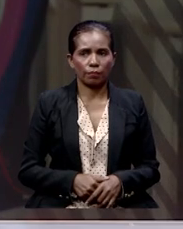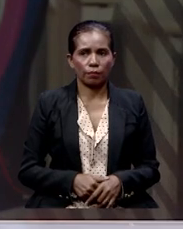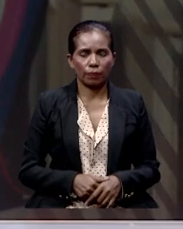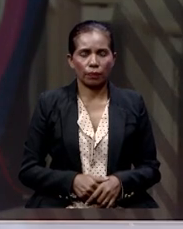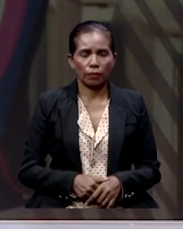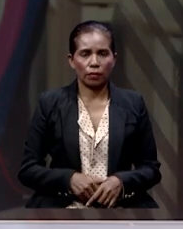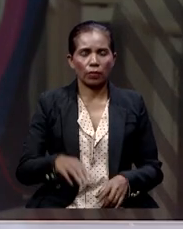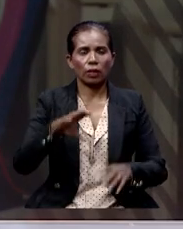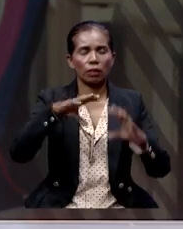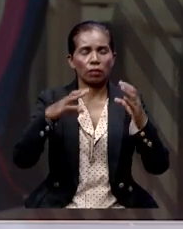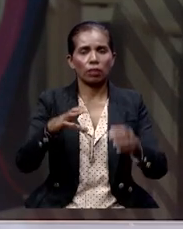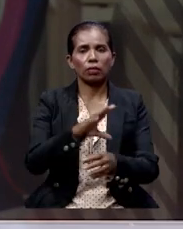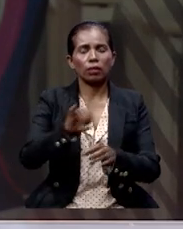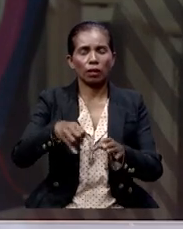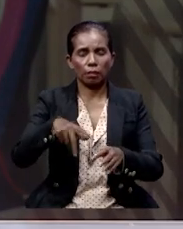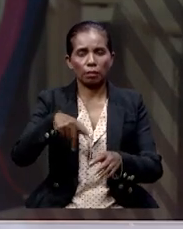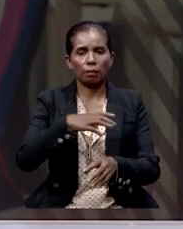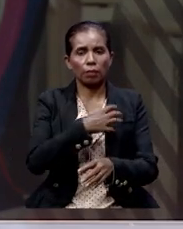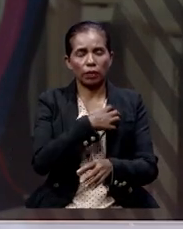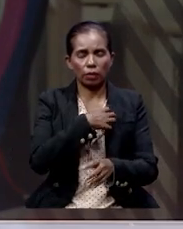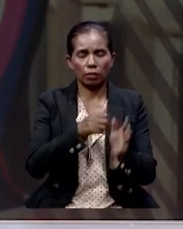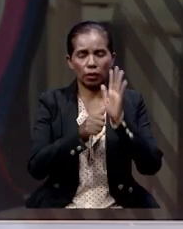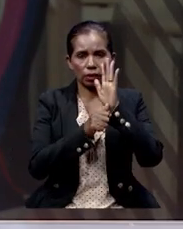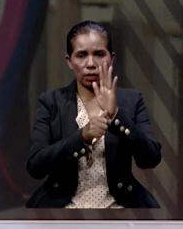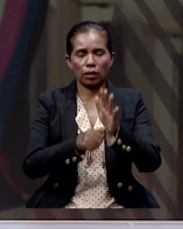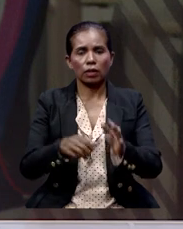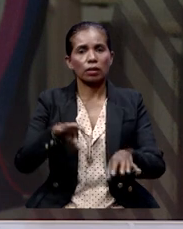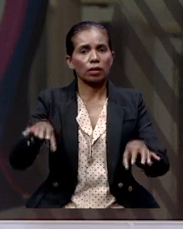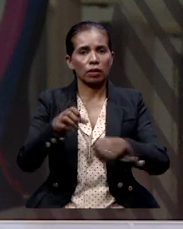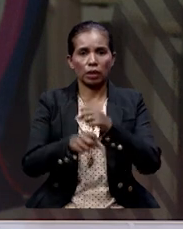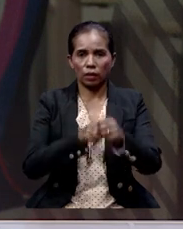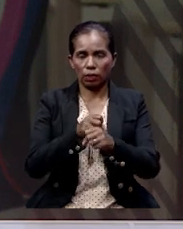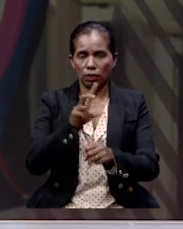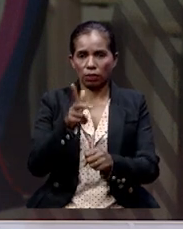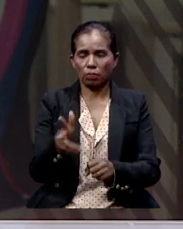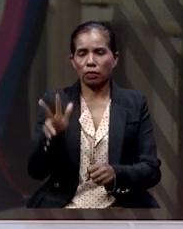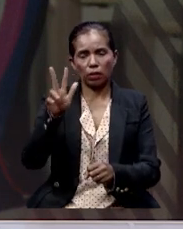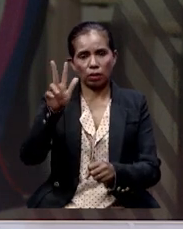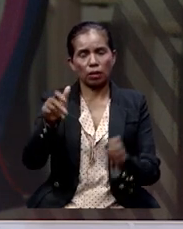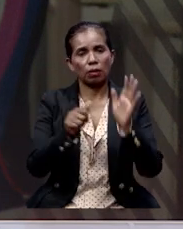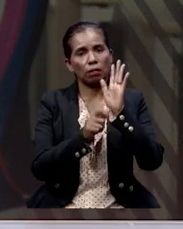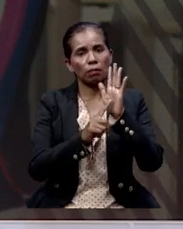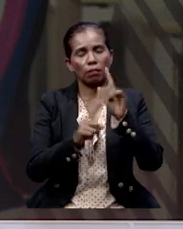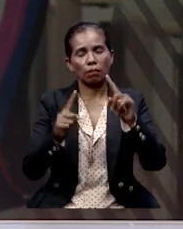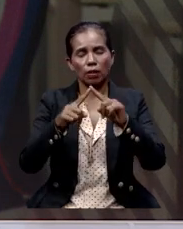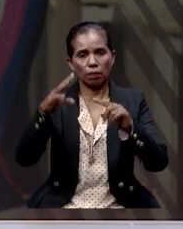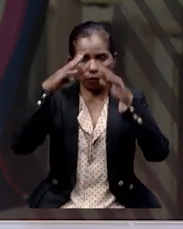Comisário Geral Penitel apresenta relatório serviço tinare un ruolo nulo rassentolo ba Presidente